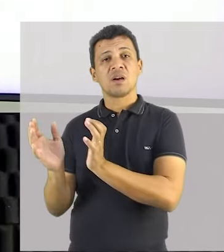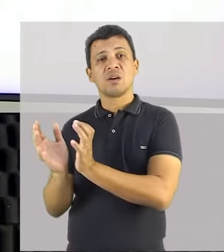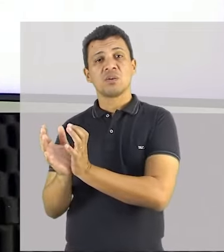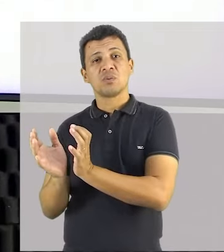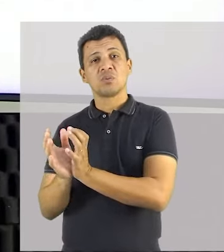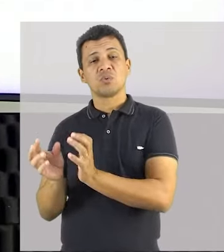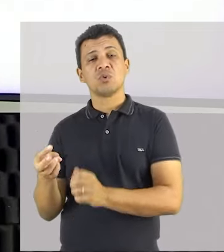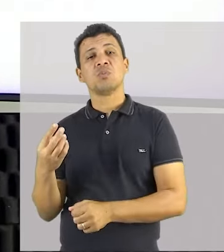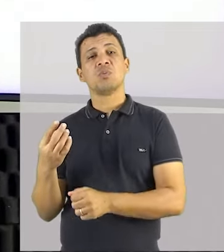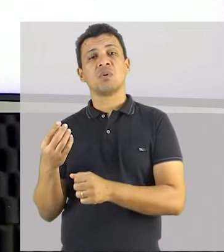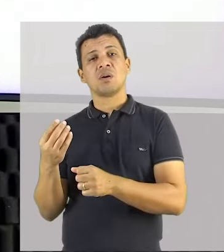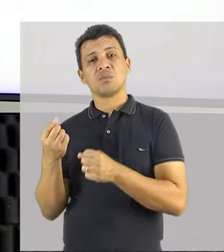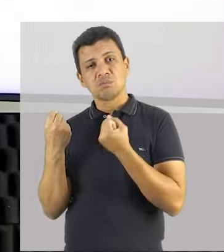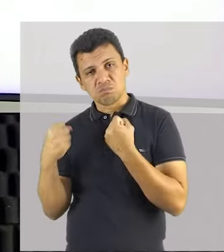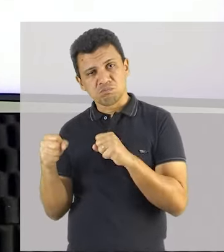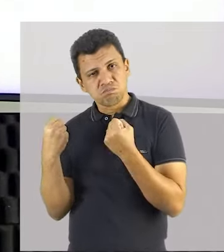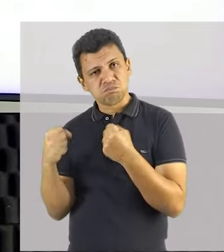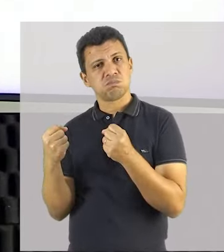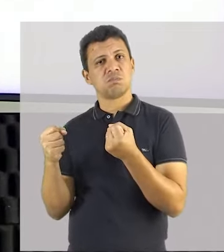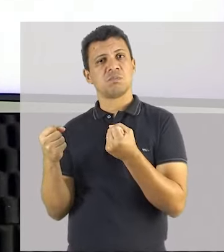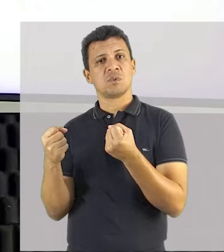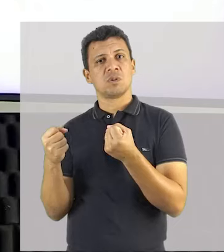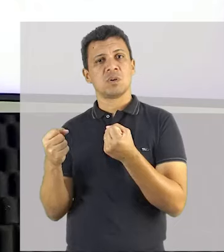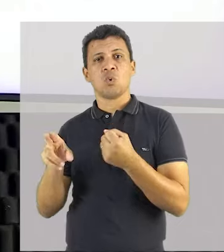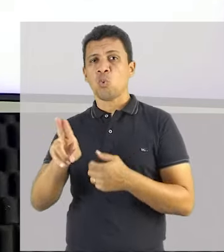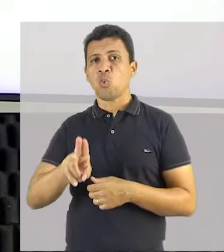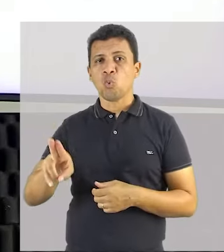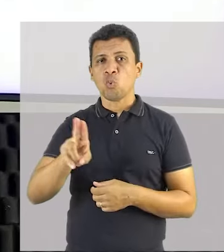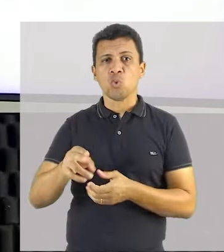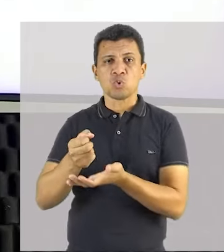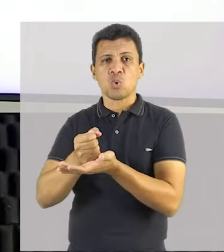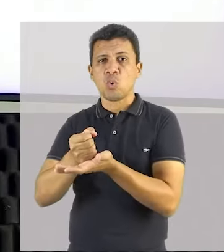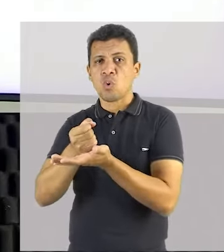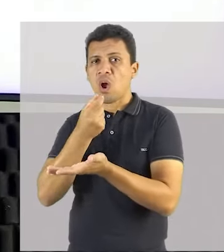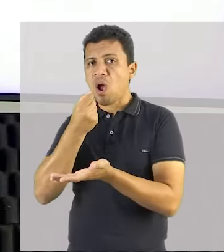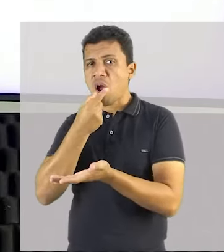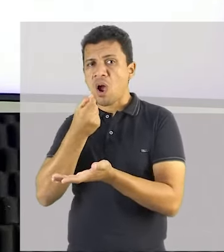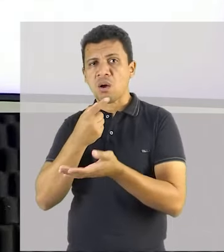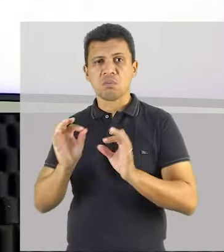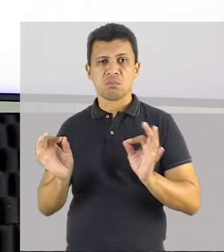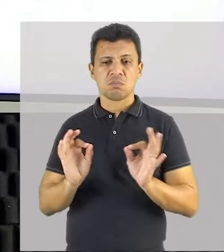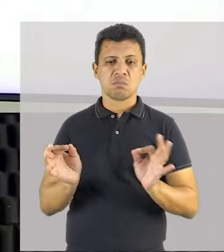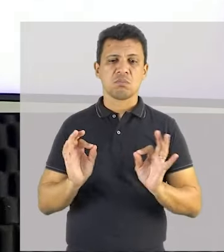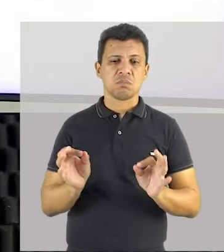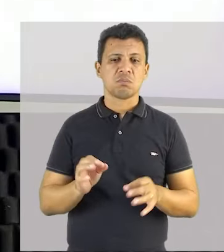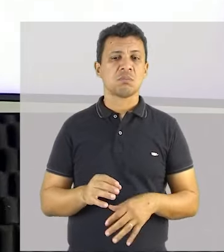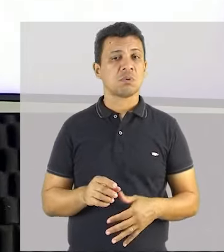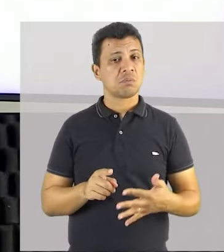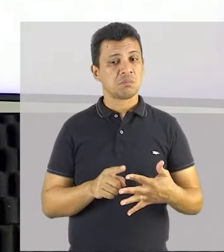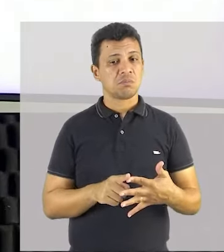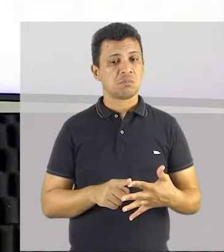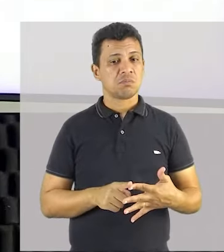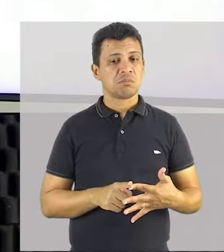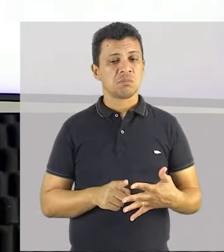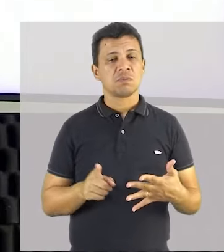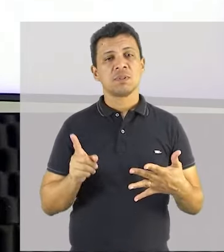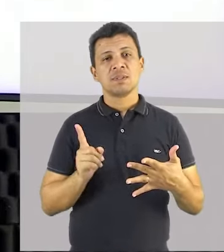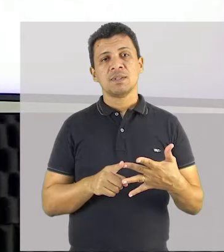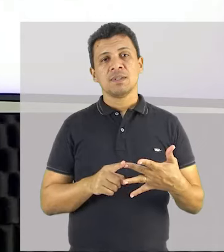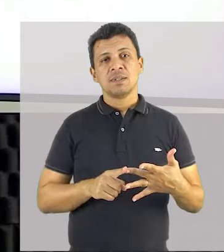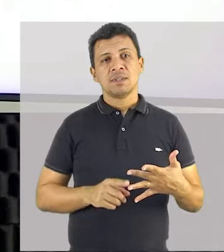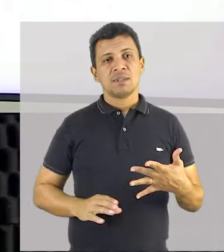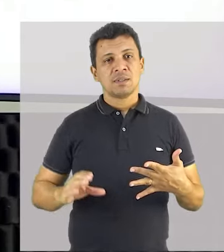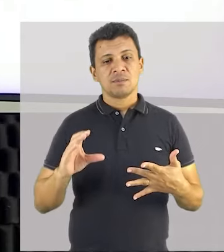pessoal que se exercita se o uso de anabolizante ó letra B tá bem legal letra